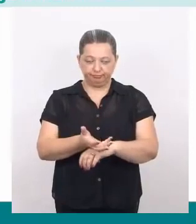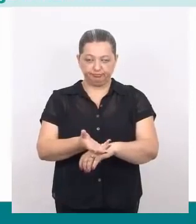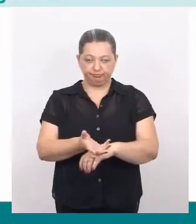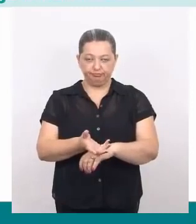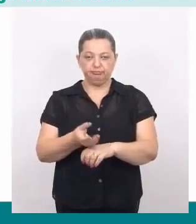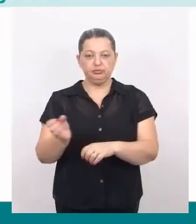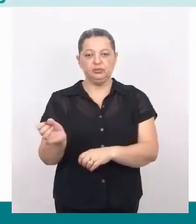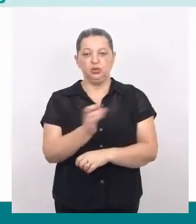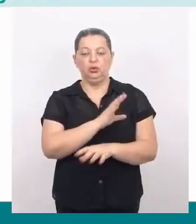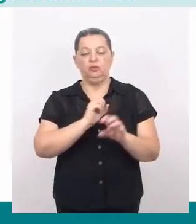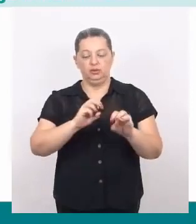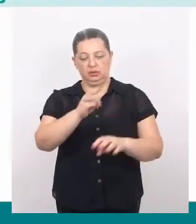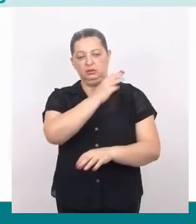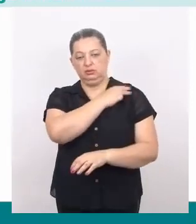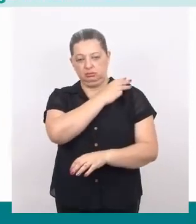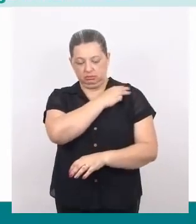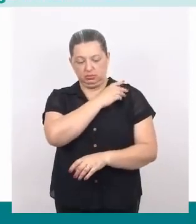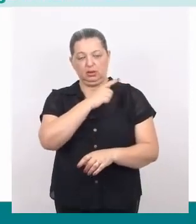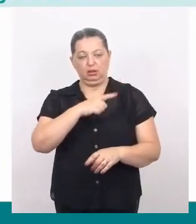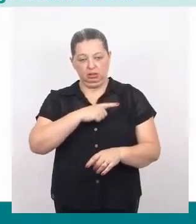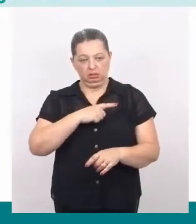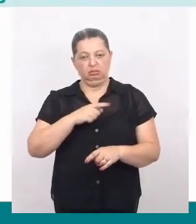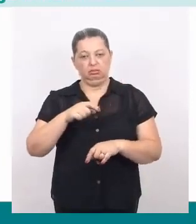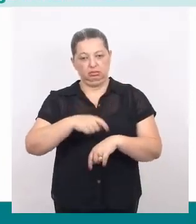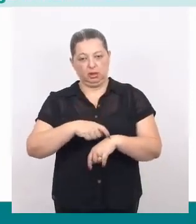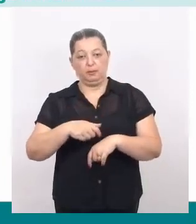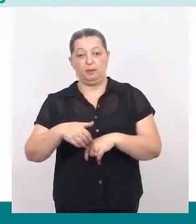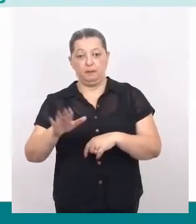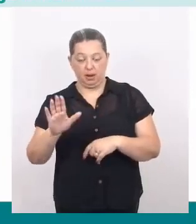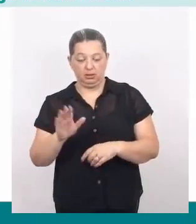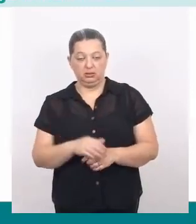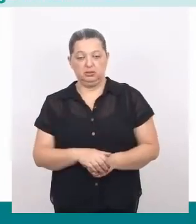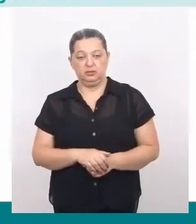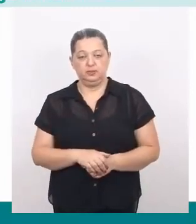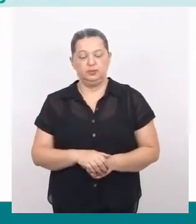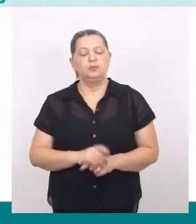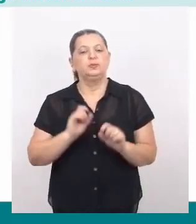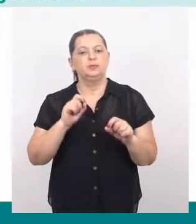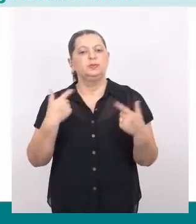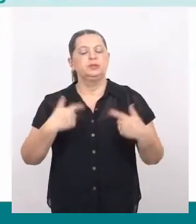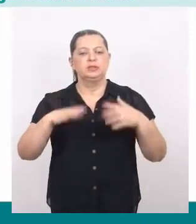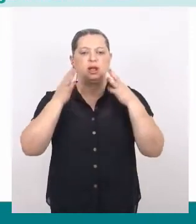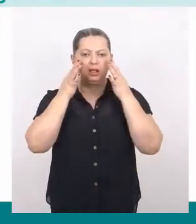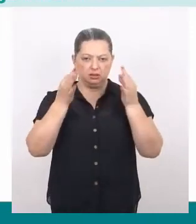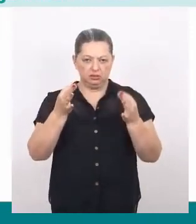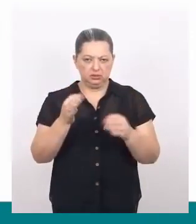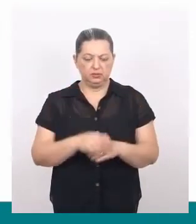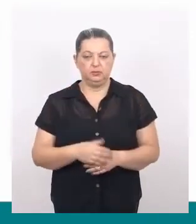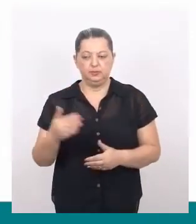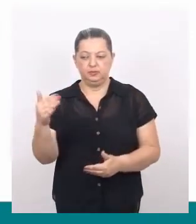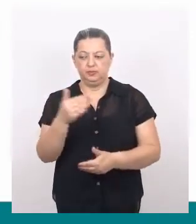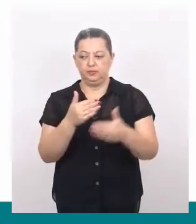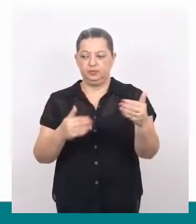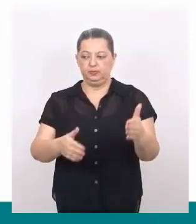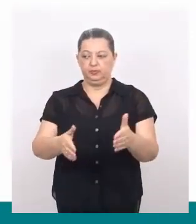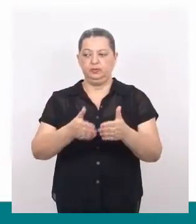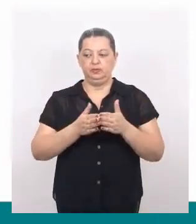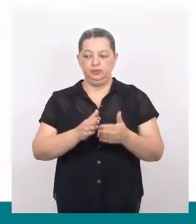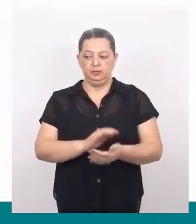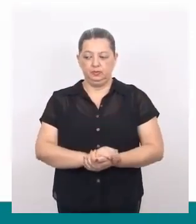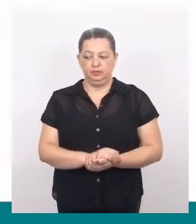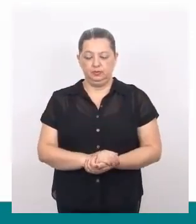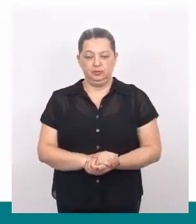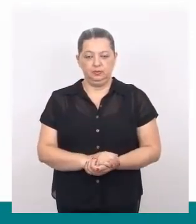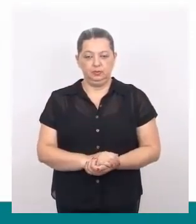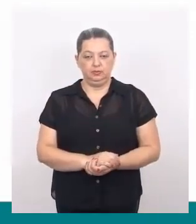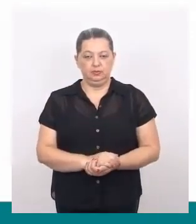passam a ter esse tempo a mais. Por que precisa dessa atenção no momento da atribuição? Pode passar, por favor?